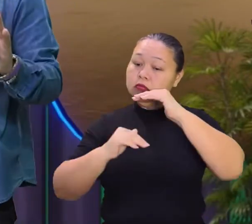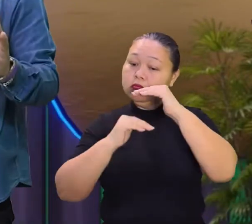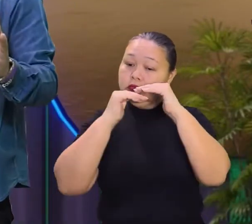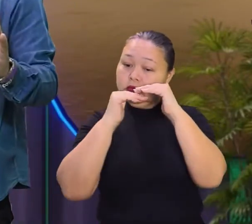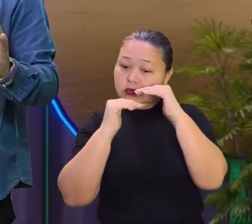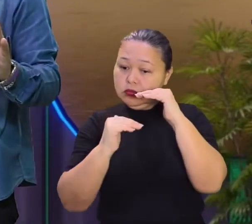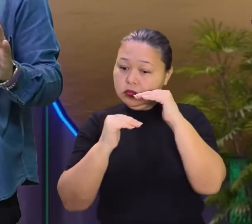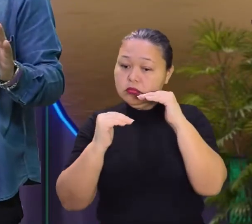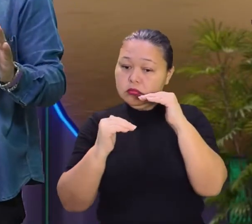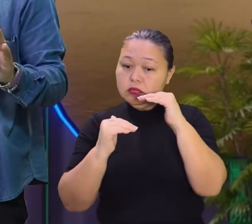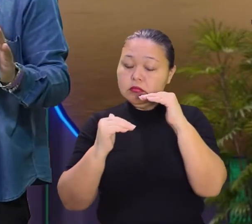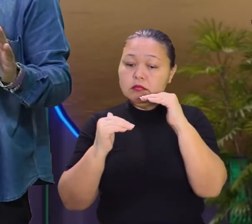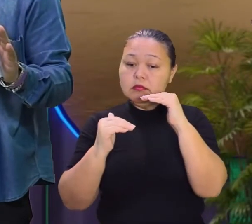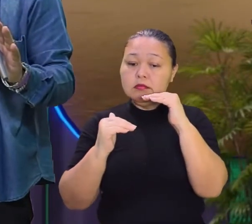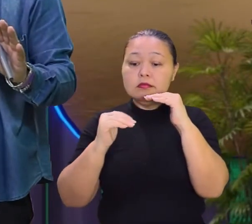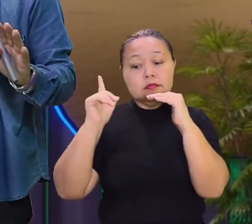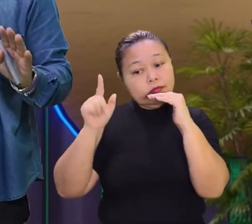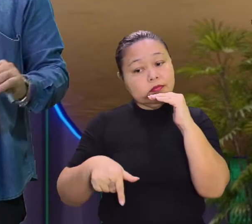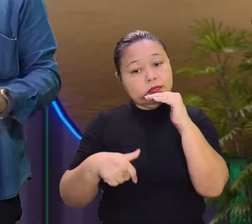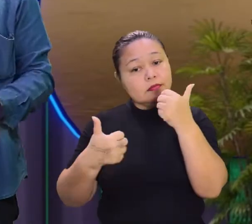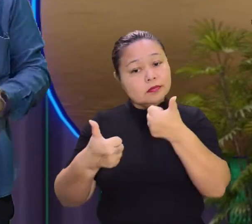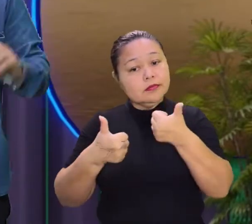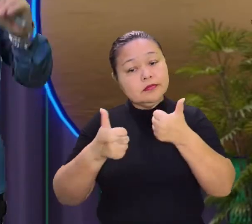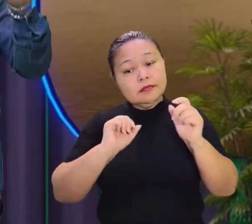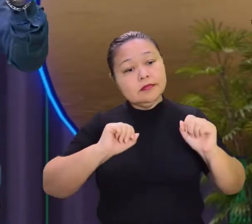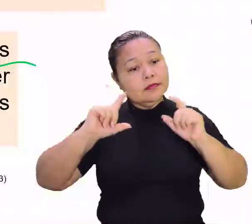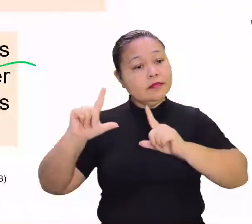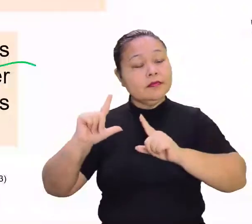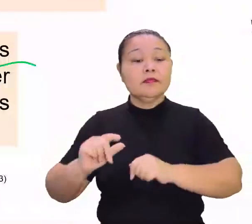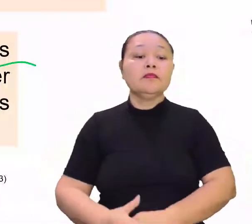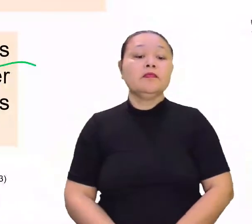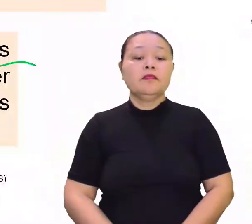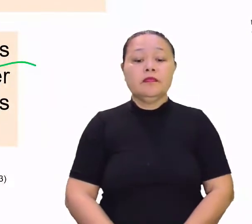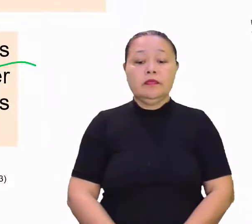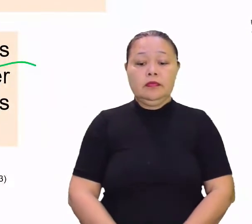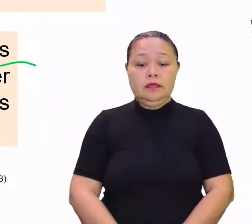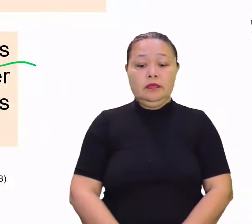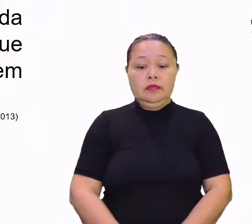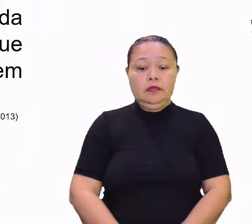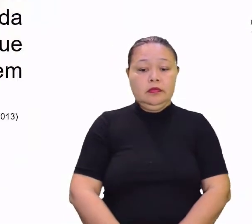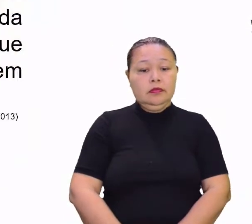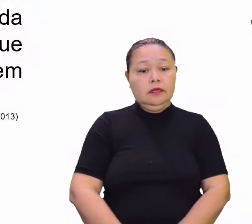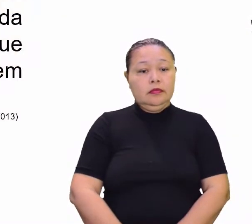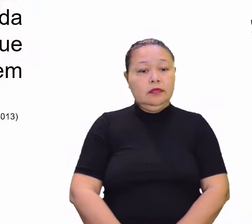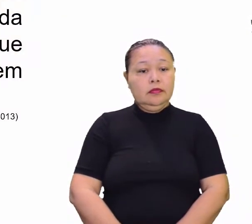geral. É isso, Rogério? Isso mesmo. Beleza, vamos lá.